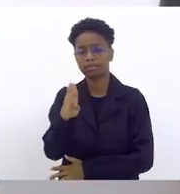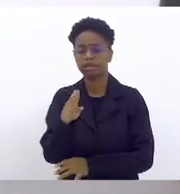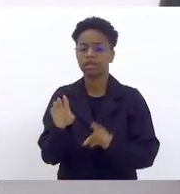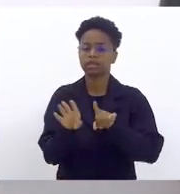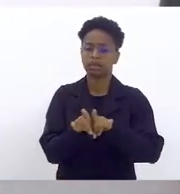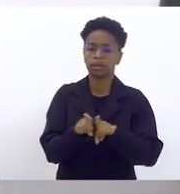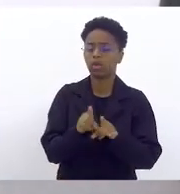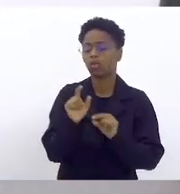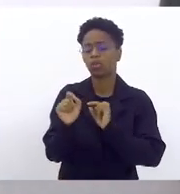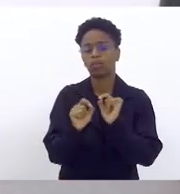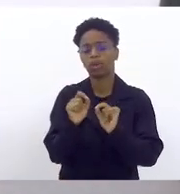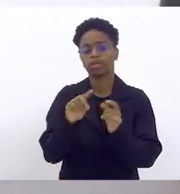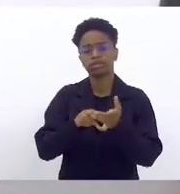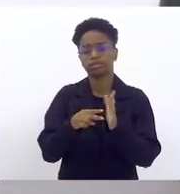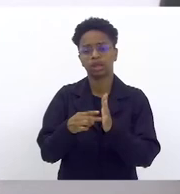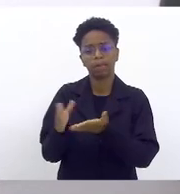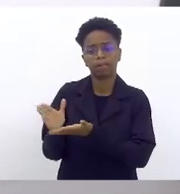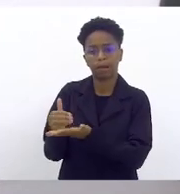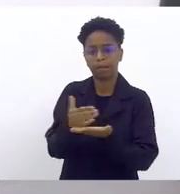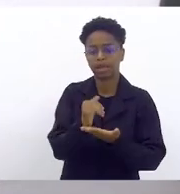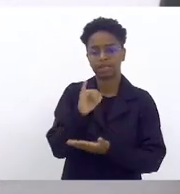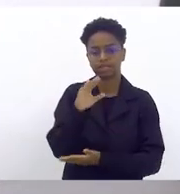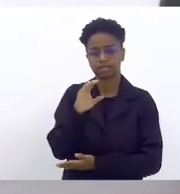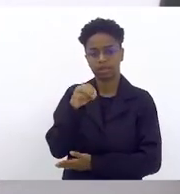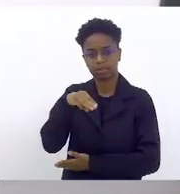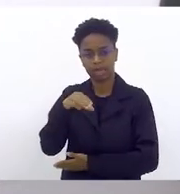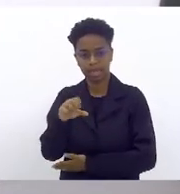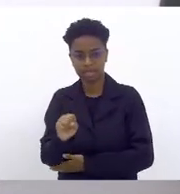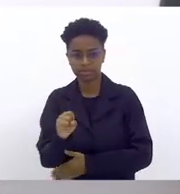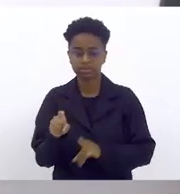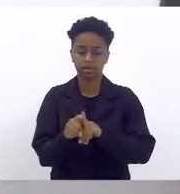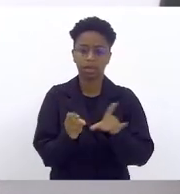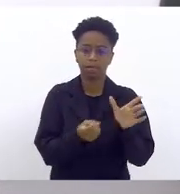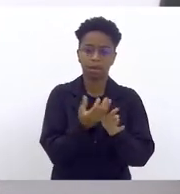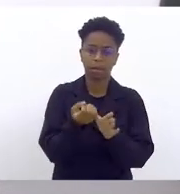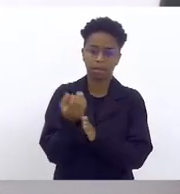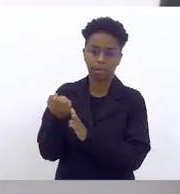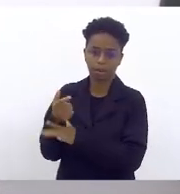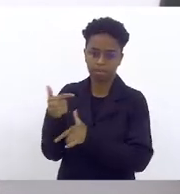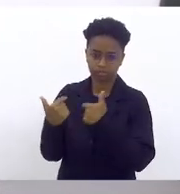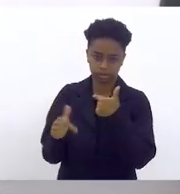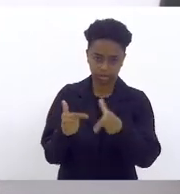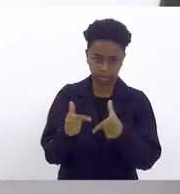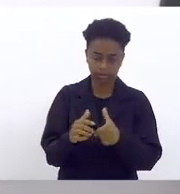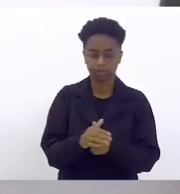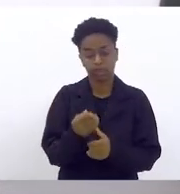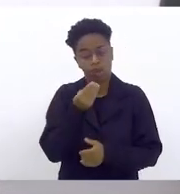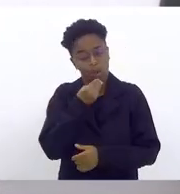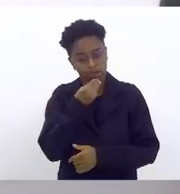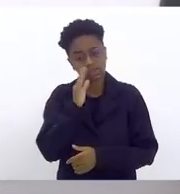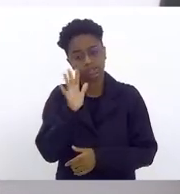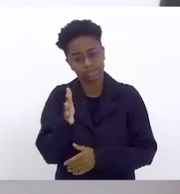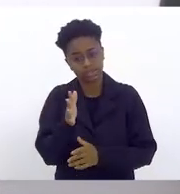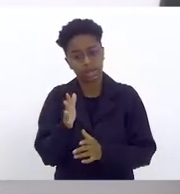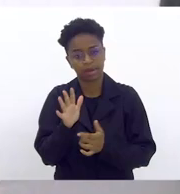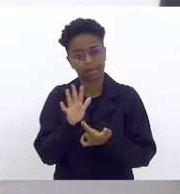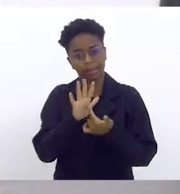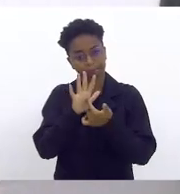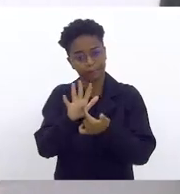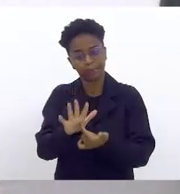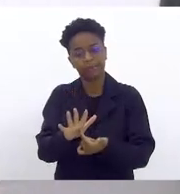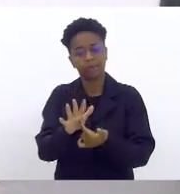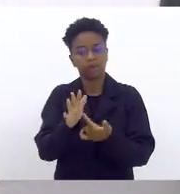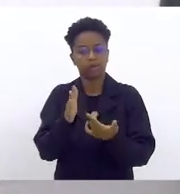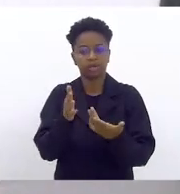arrecadação de ICMS geração de empregos a gente já desenvolveu a Claro que obviamente que são multiplicadores né